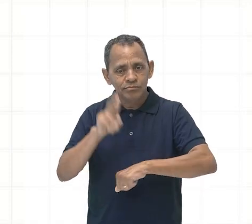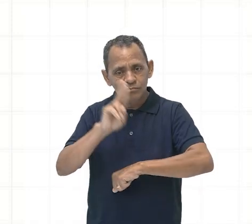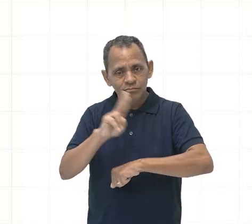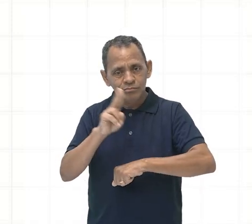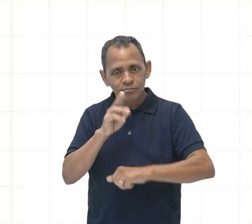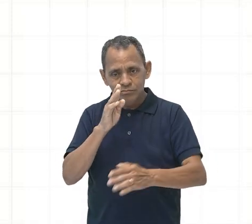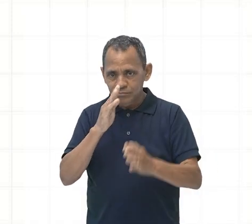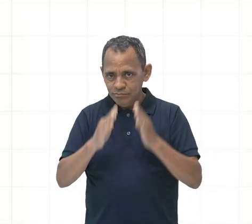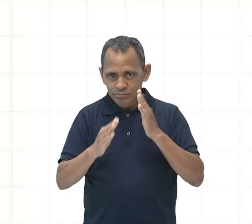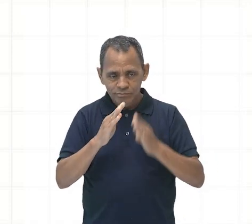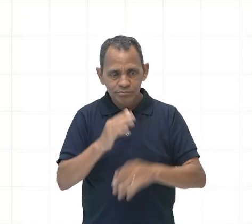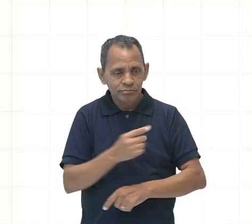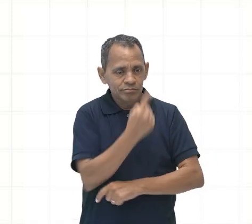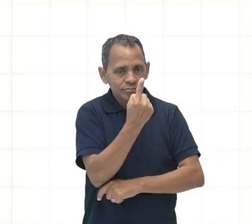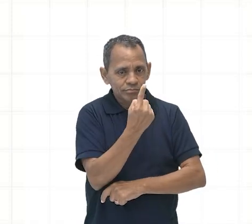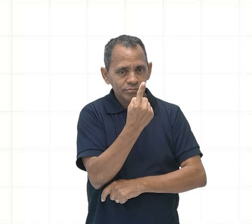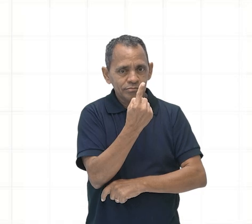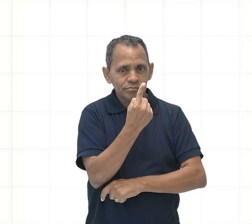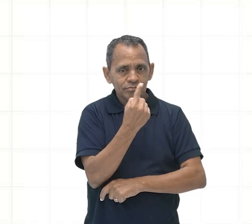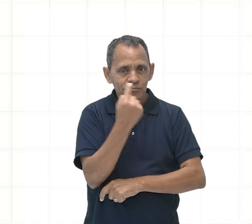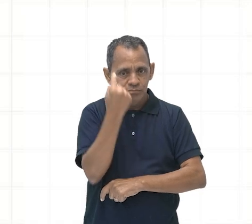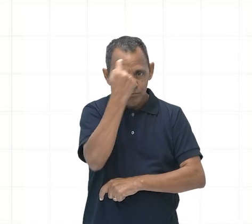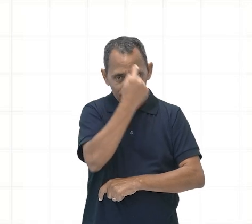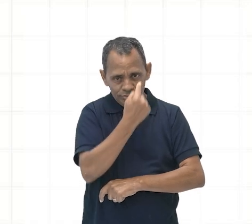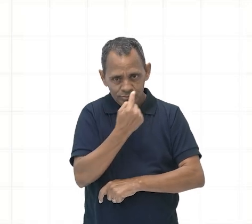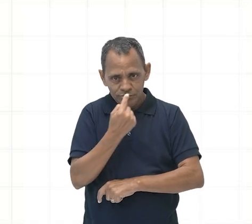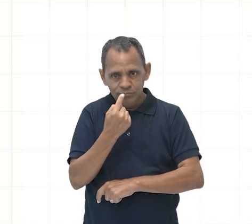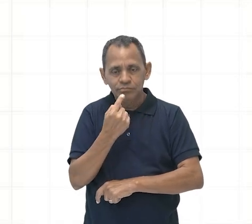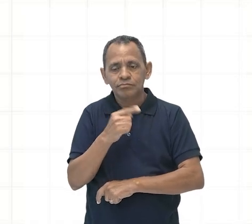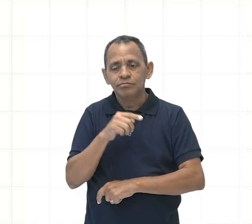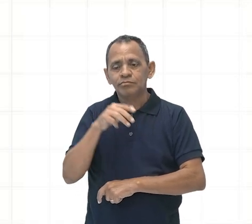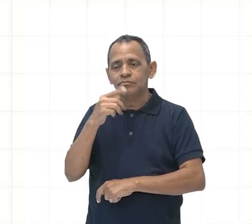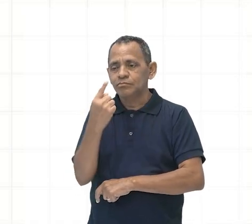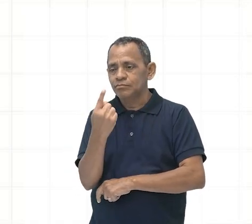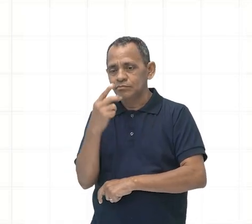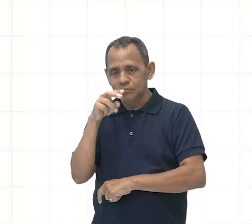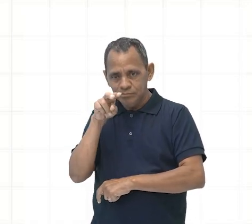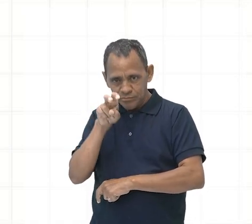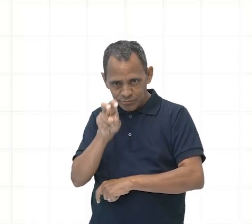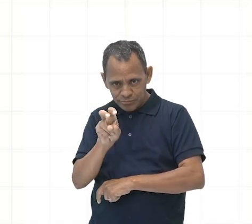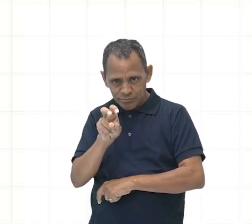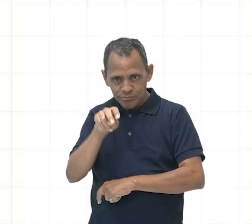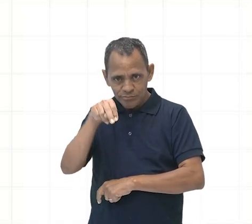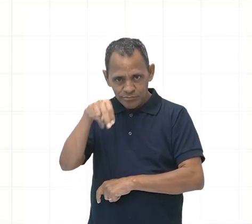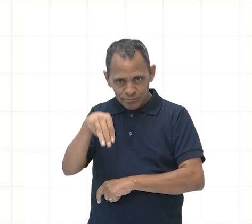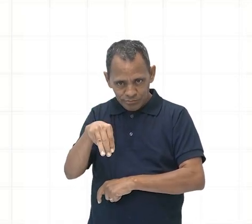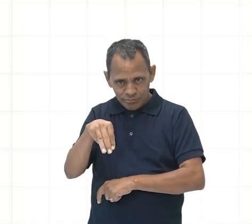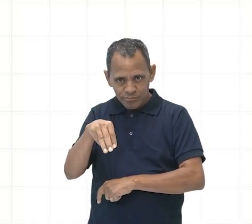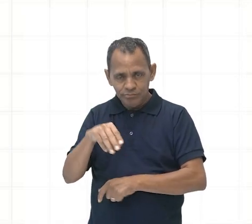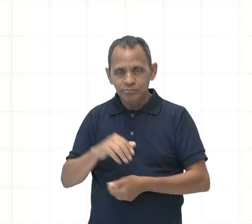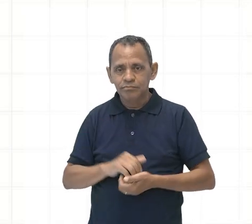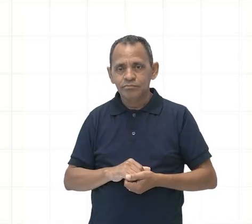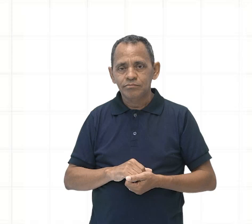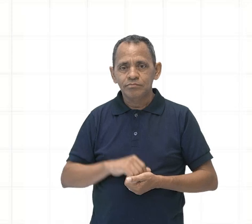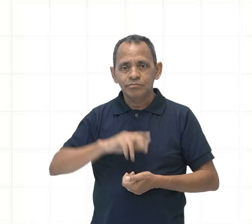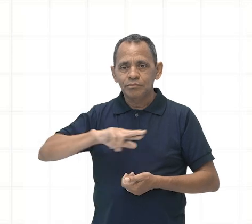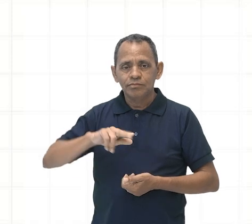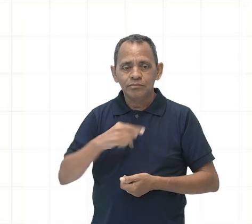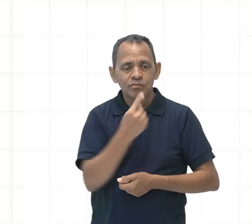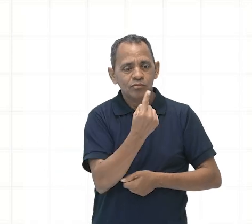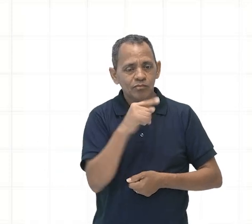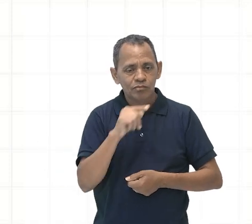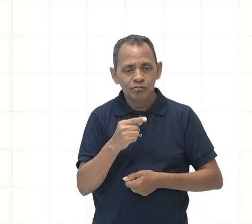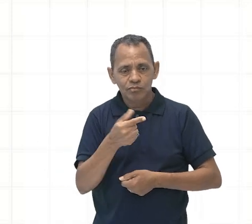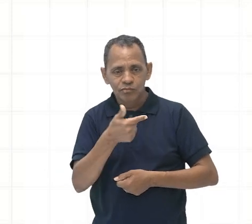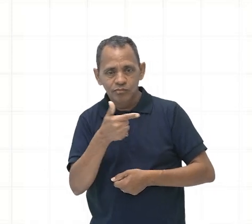será de 1 hora e 15 minutos. Tudo bem? Não 1 hora e 25. Por quê?